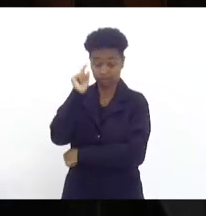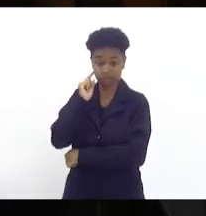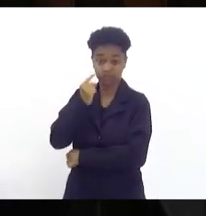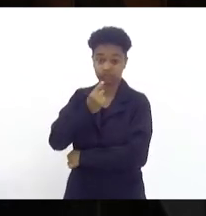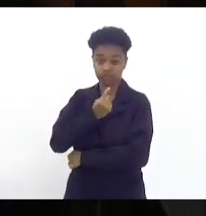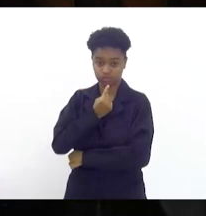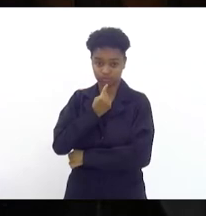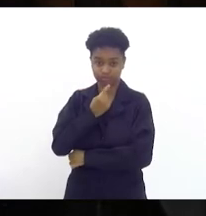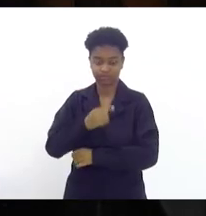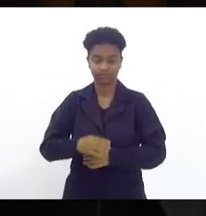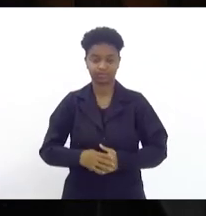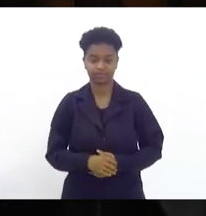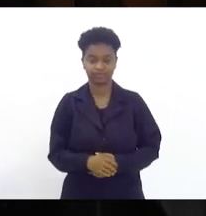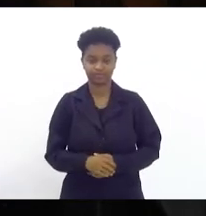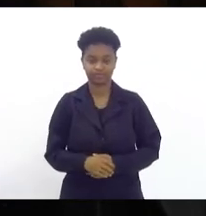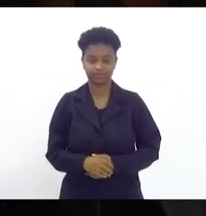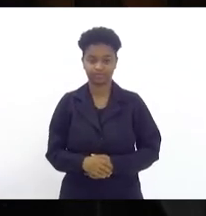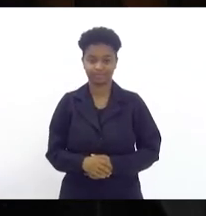auditivos